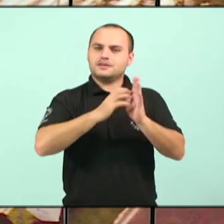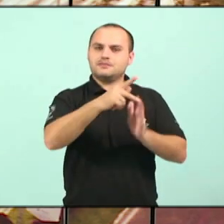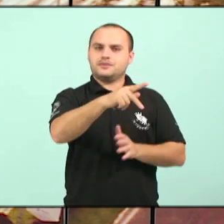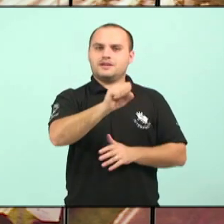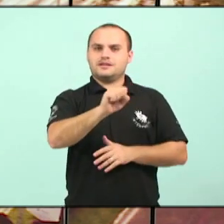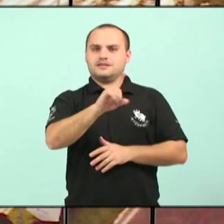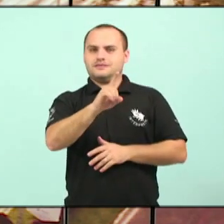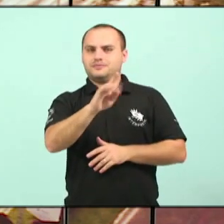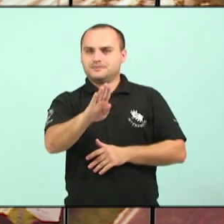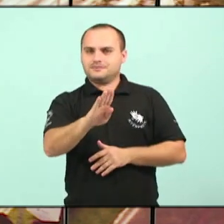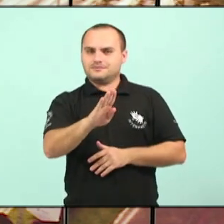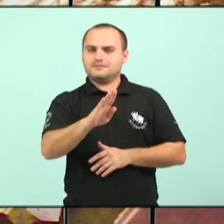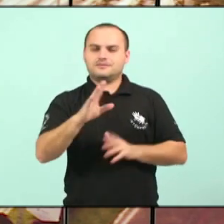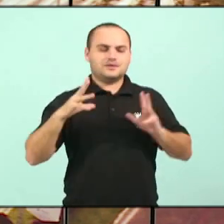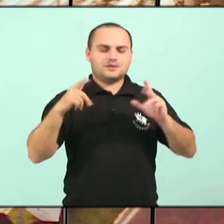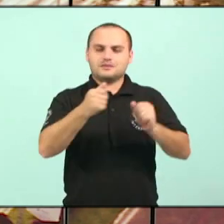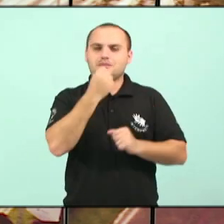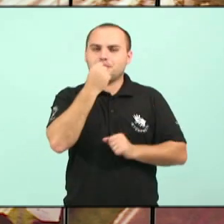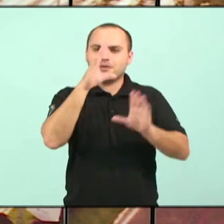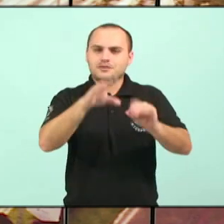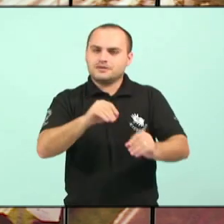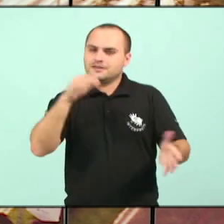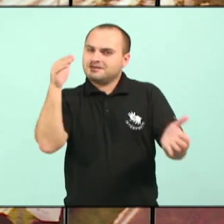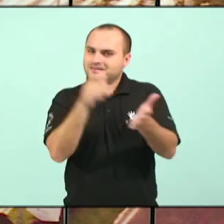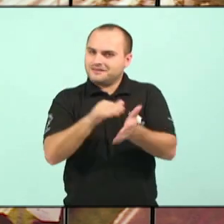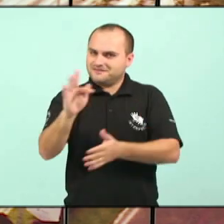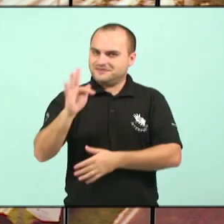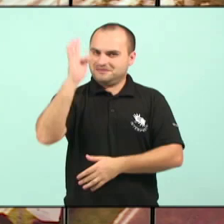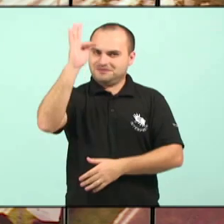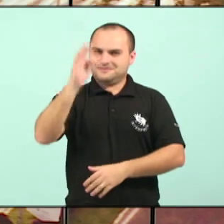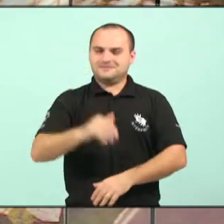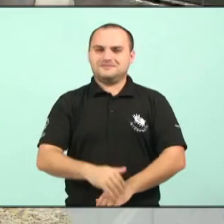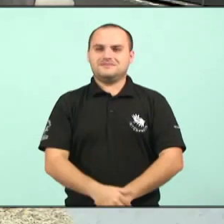passamos todos uma grande noite e até o próximo programa.